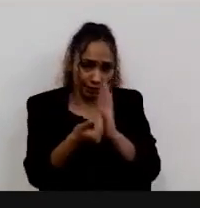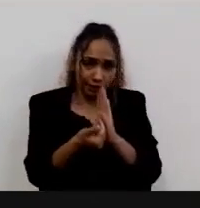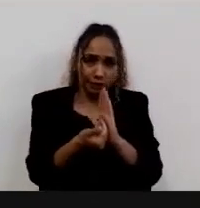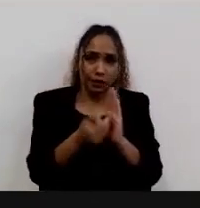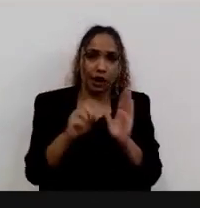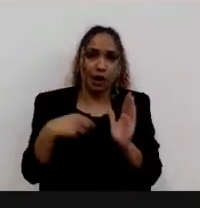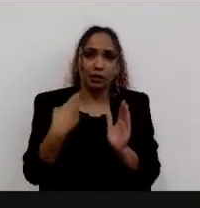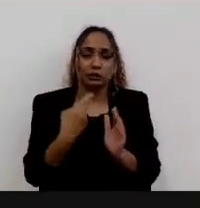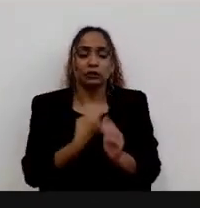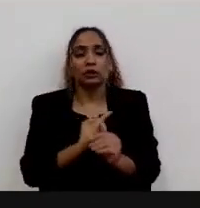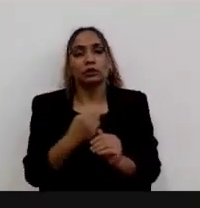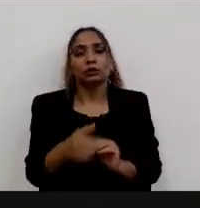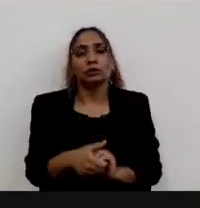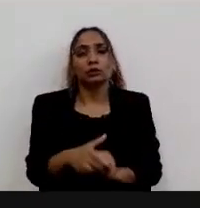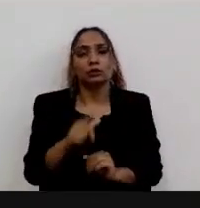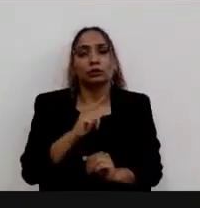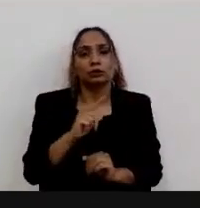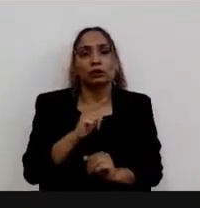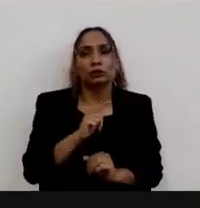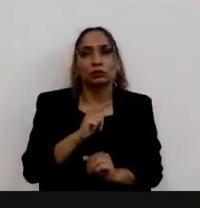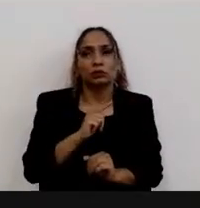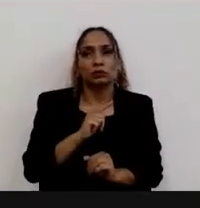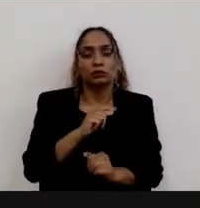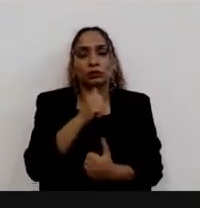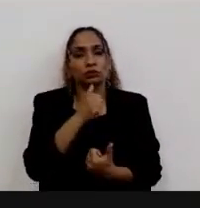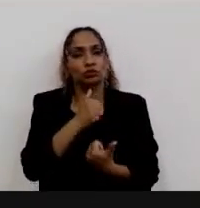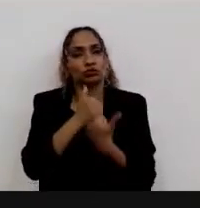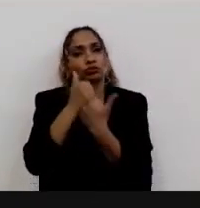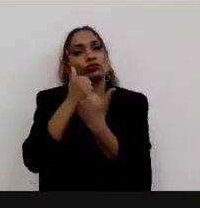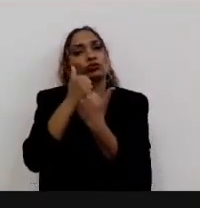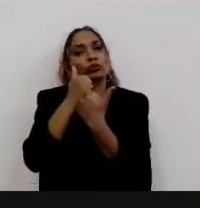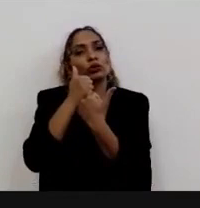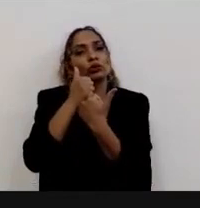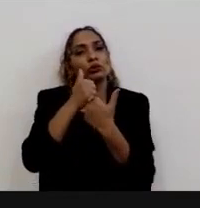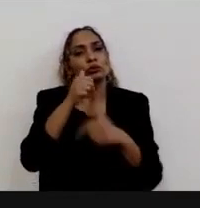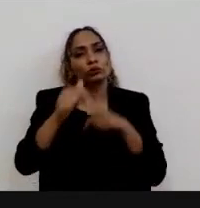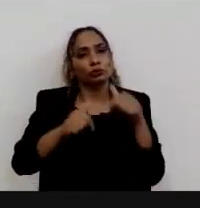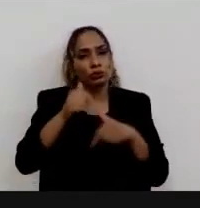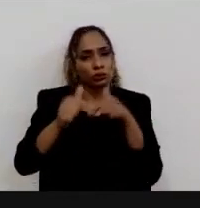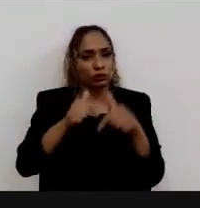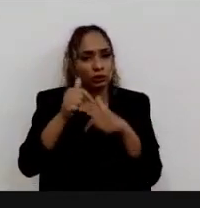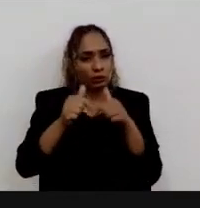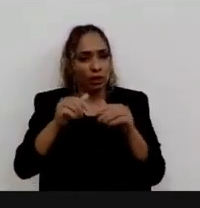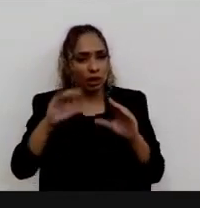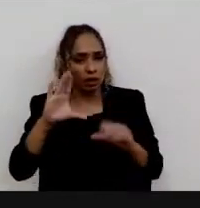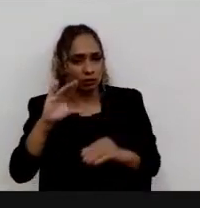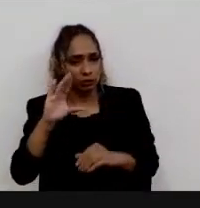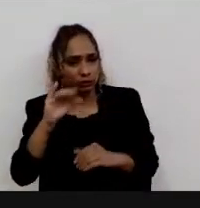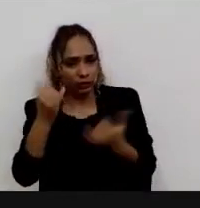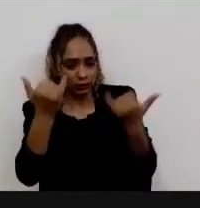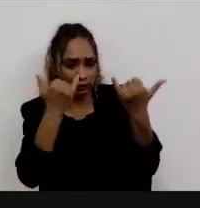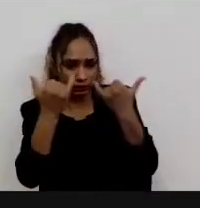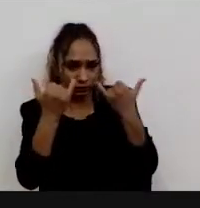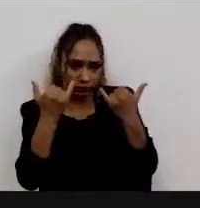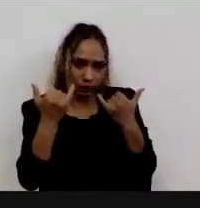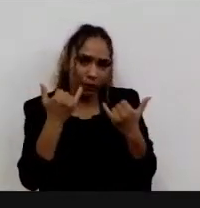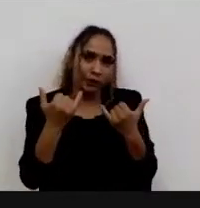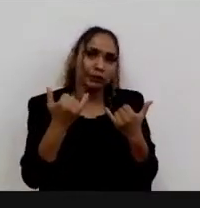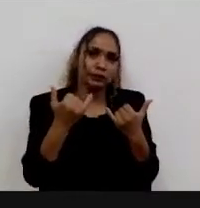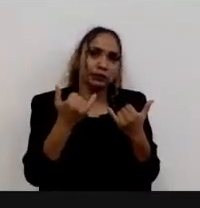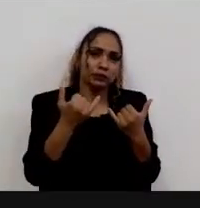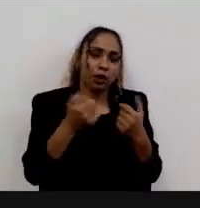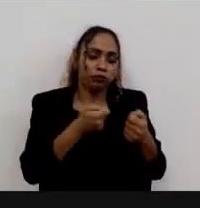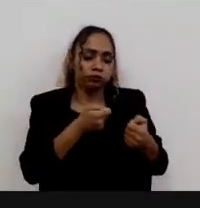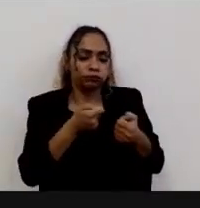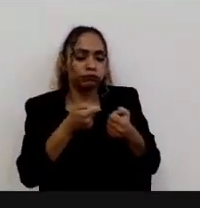a gente vem, digamos assim, dando suporte, né, a alguns trabalhos de ciência de dados demandados por alguns